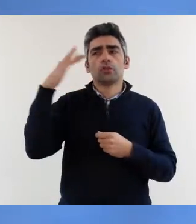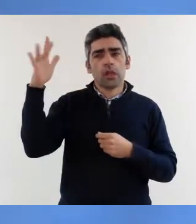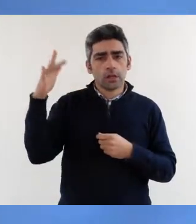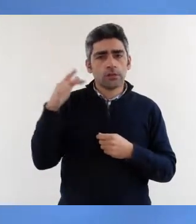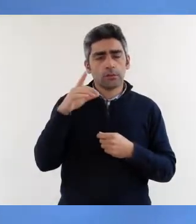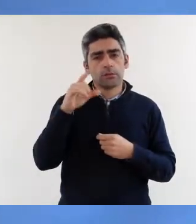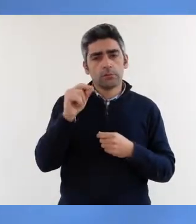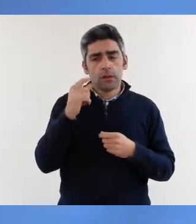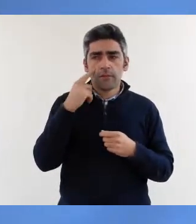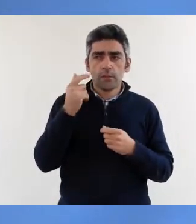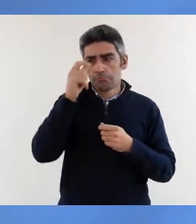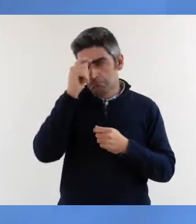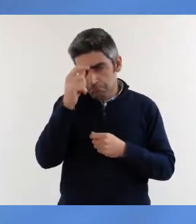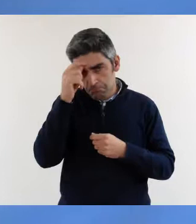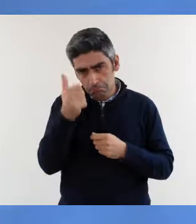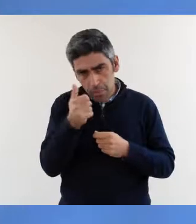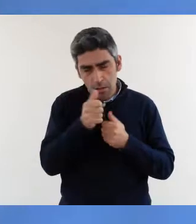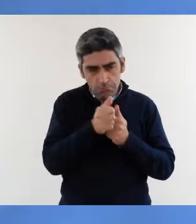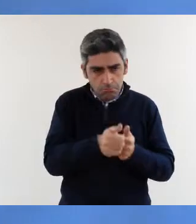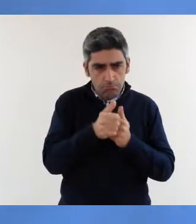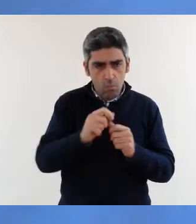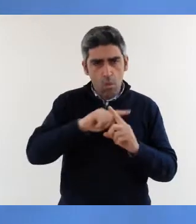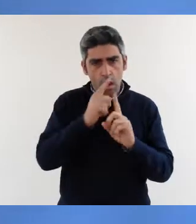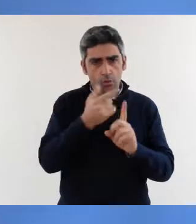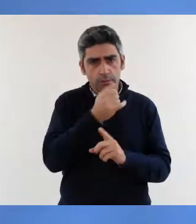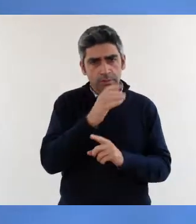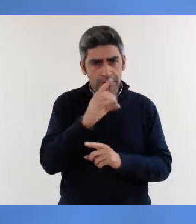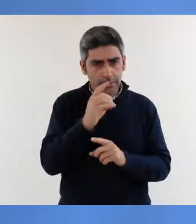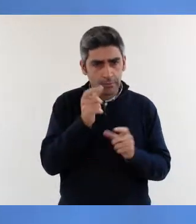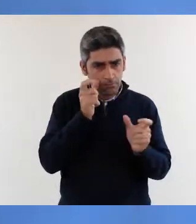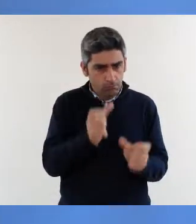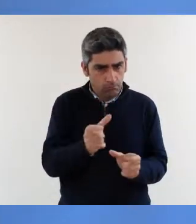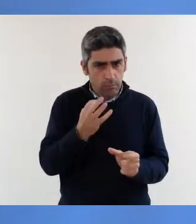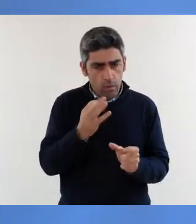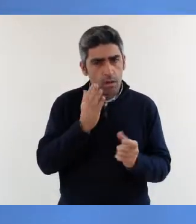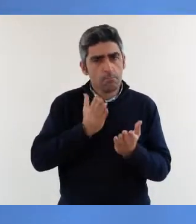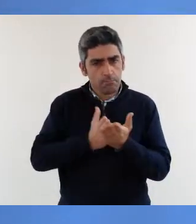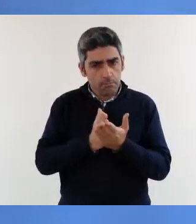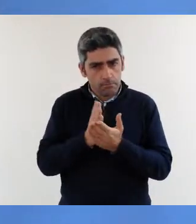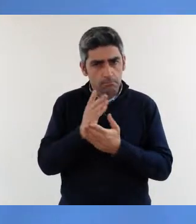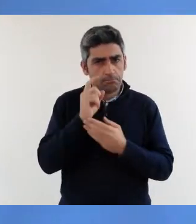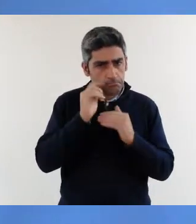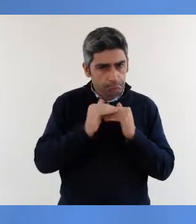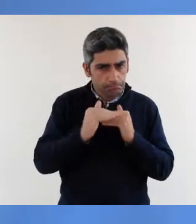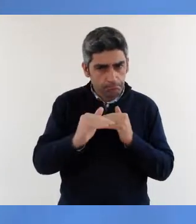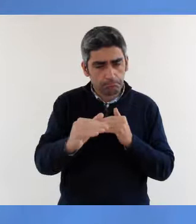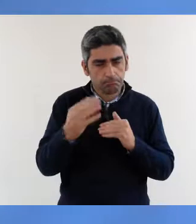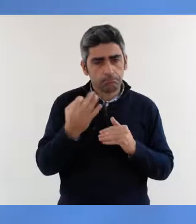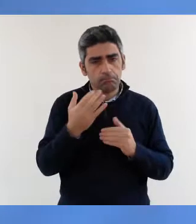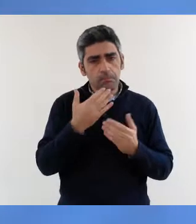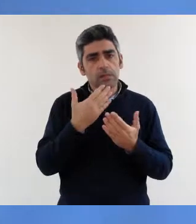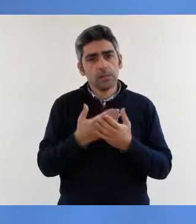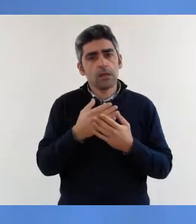larga medida das contas externas foi escrupulosamente respeitada em 2016 e tem sido